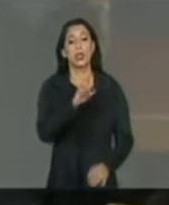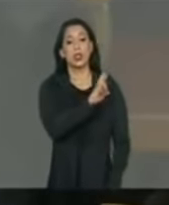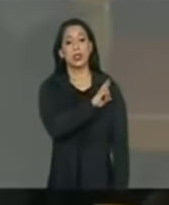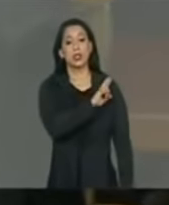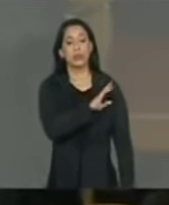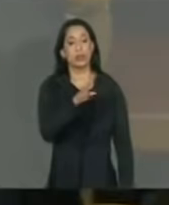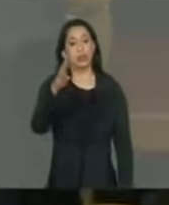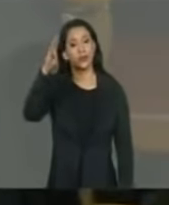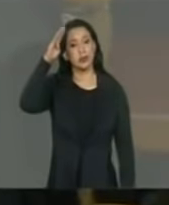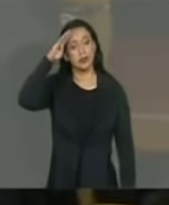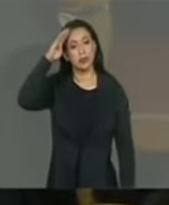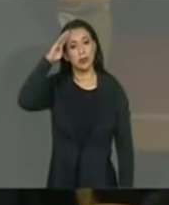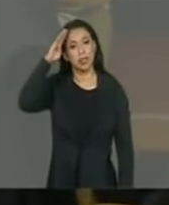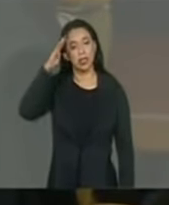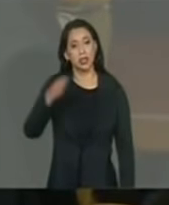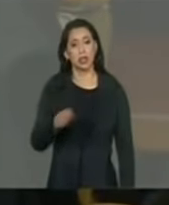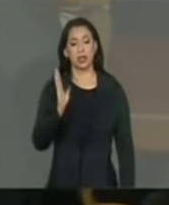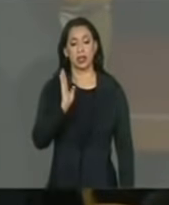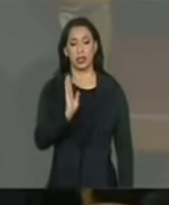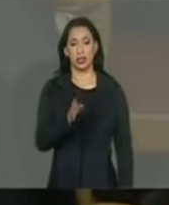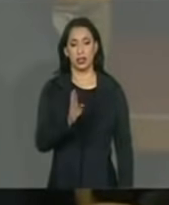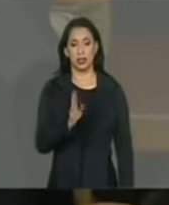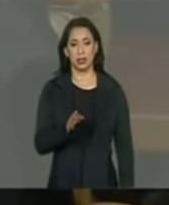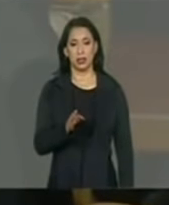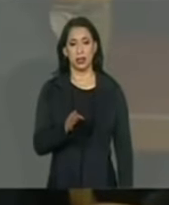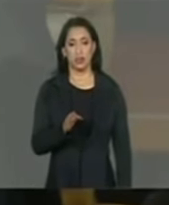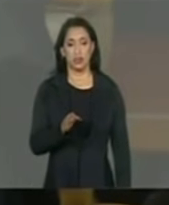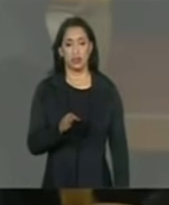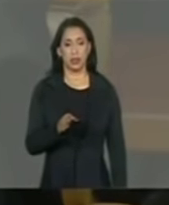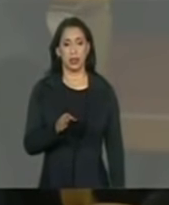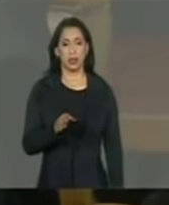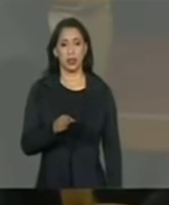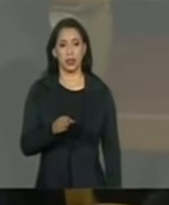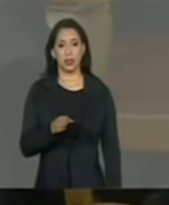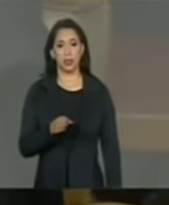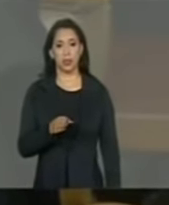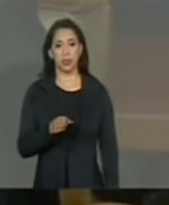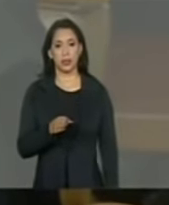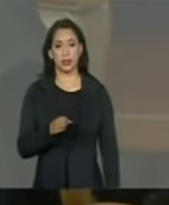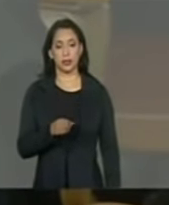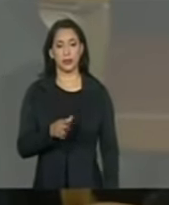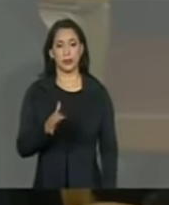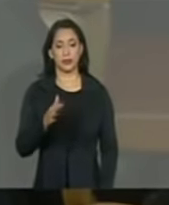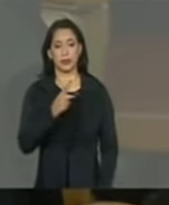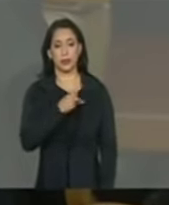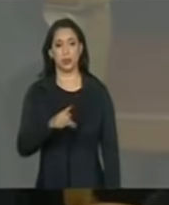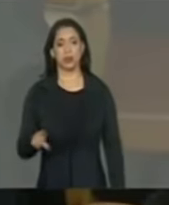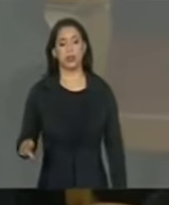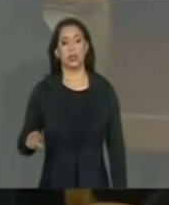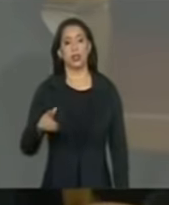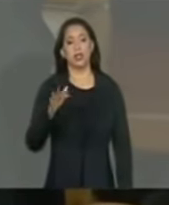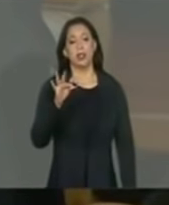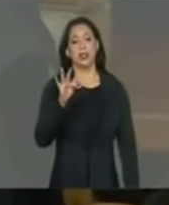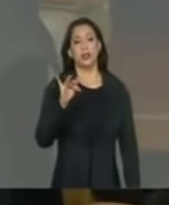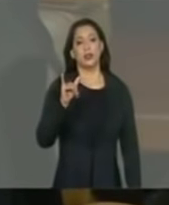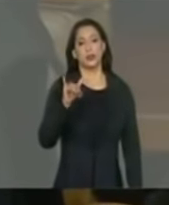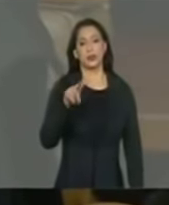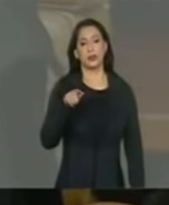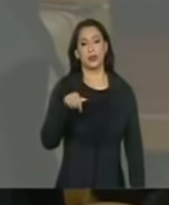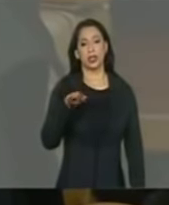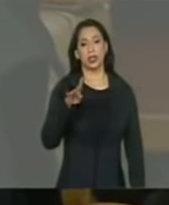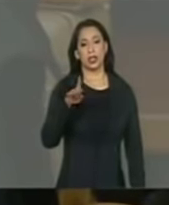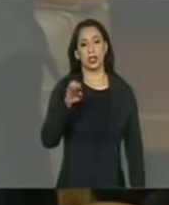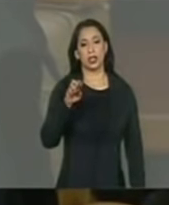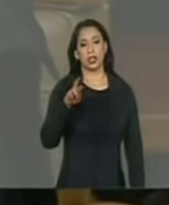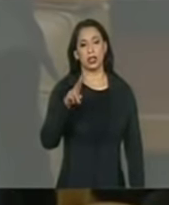na sua fase agônica do governo do presidente seguir edu e eles curadores do regime